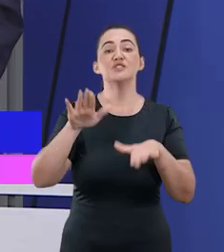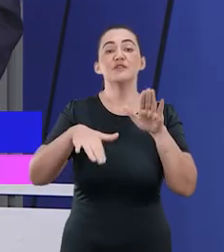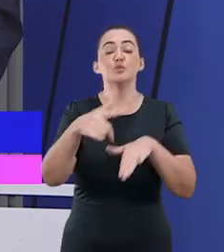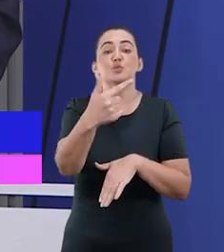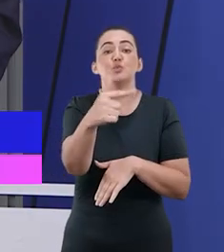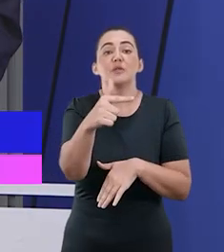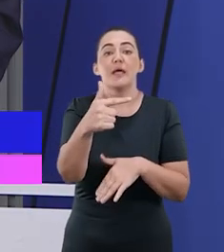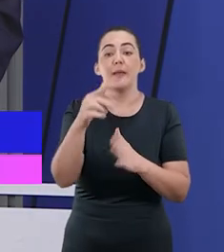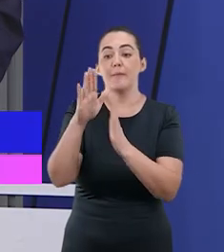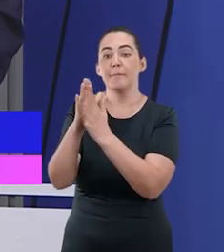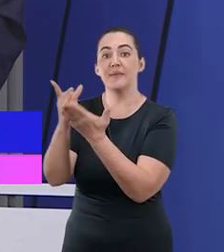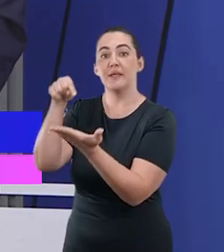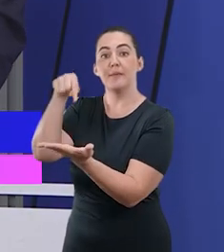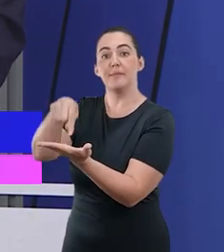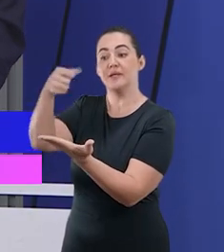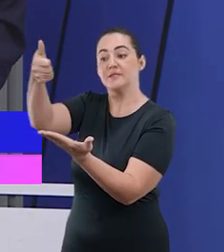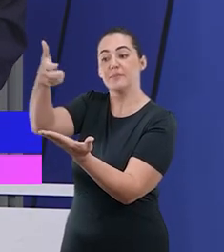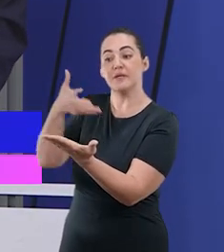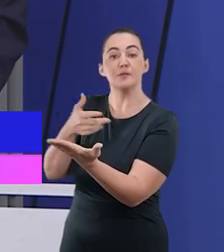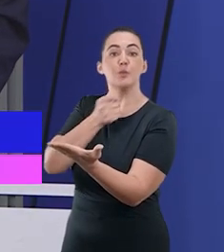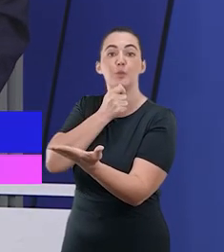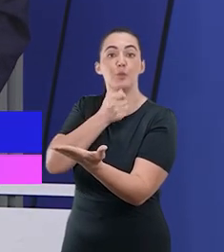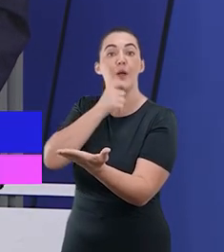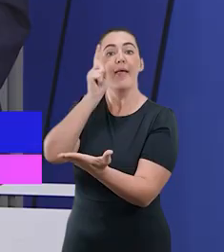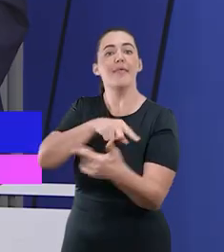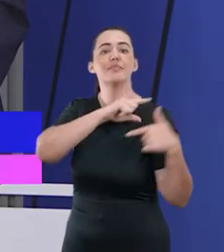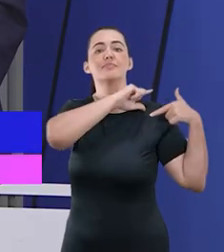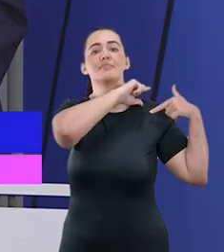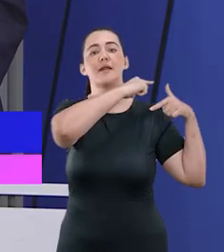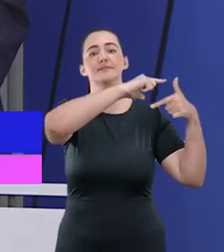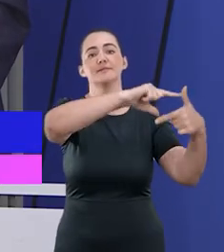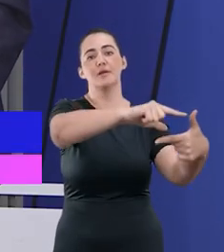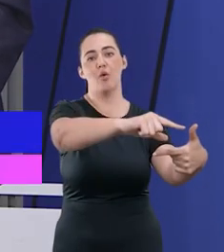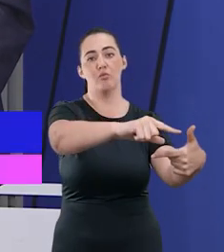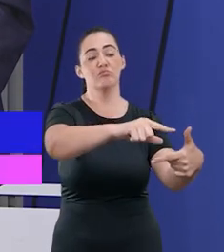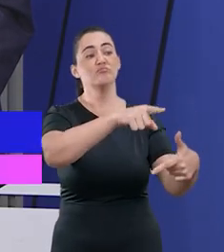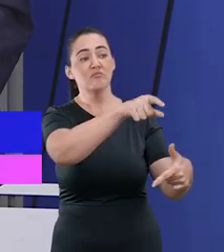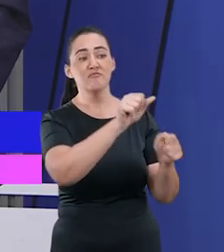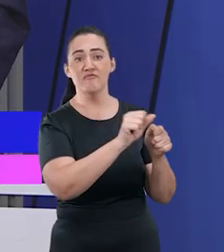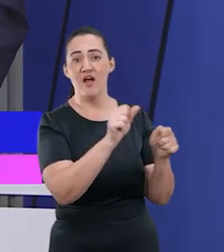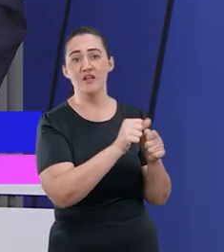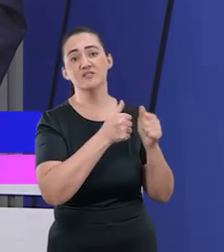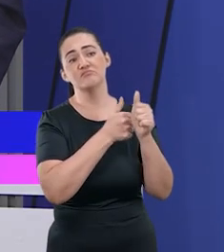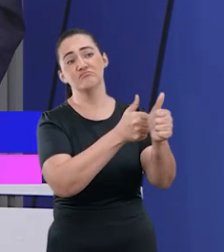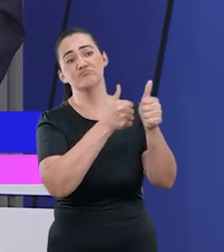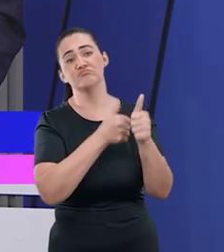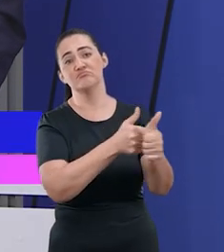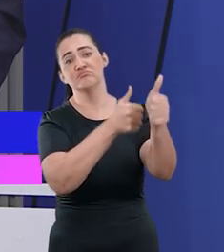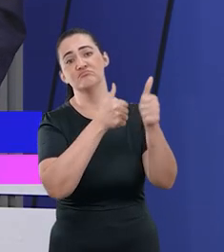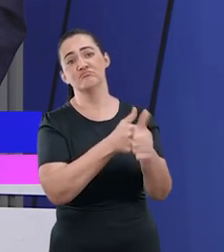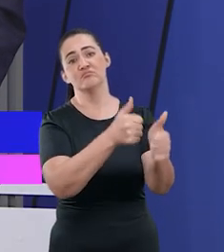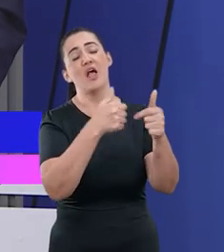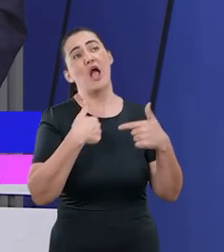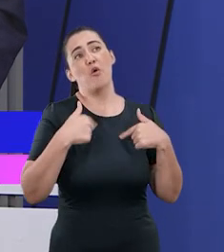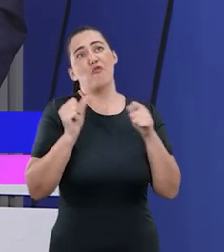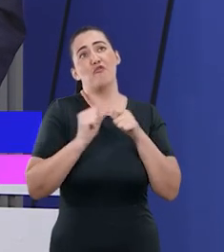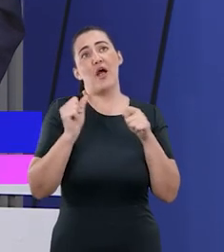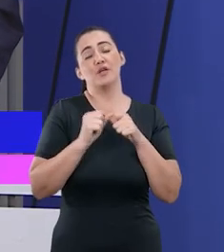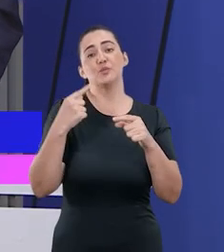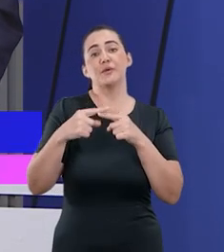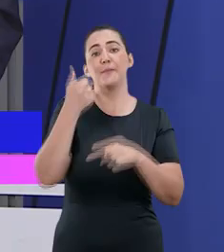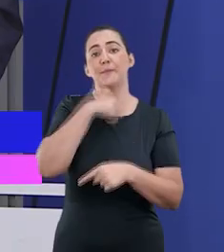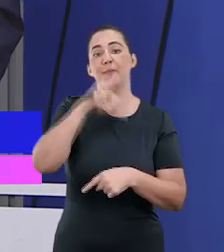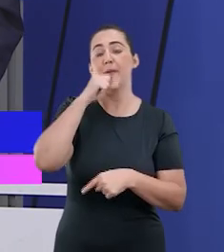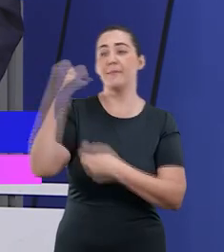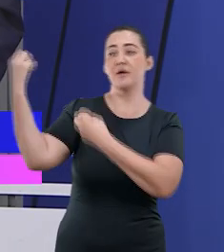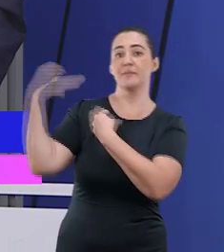tradição. É aquilo que as pessoas fazem, mas não tem uma explicação por que faz. Ah, eu faço porque minha mãe